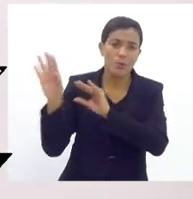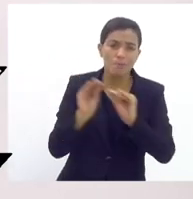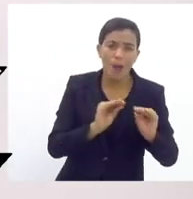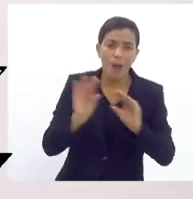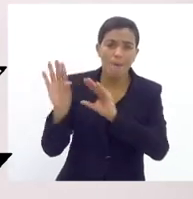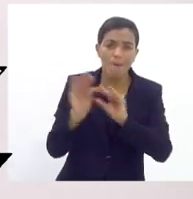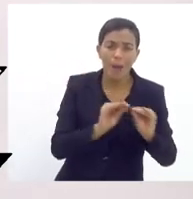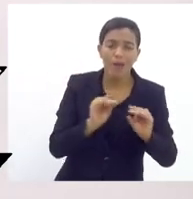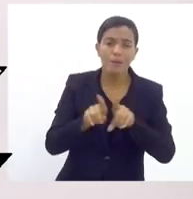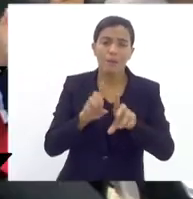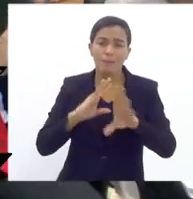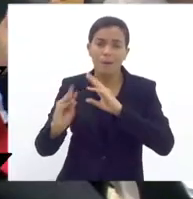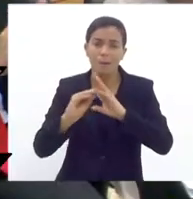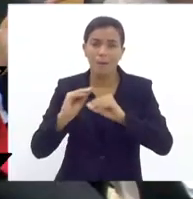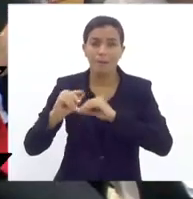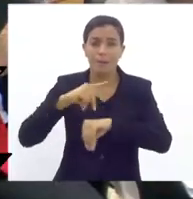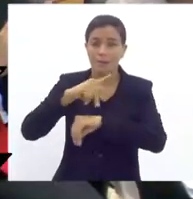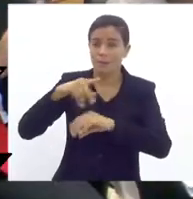Muito obrigado